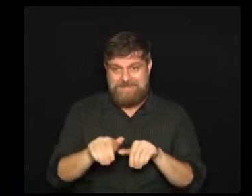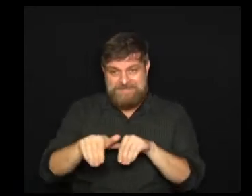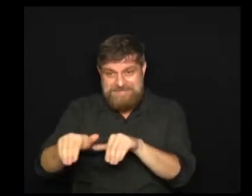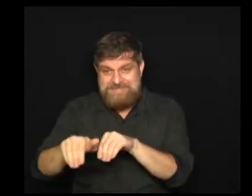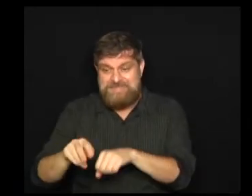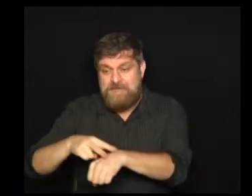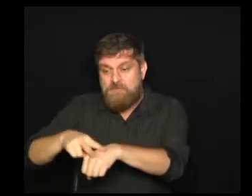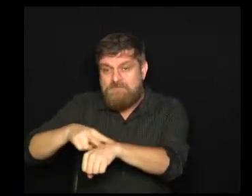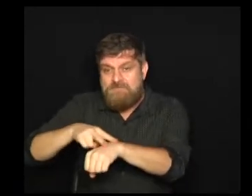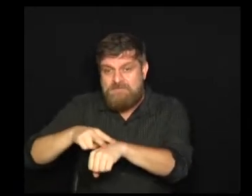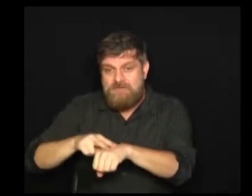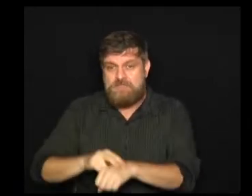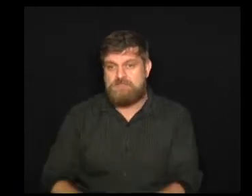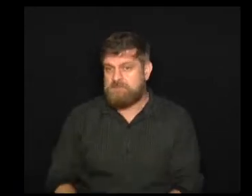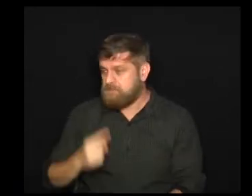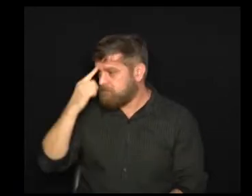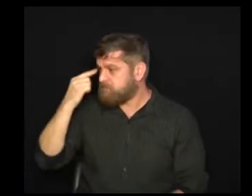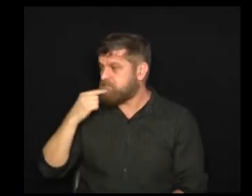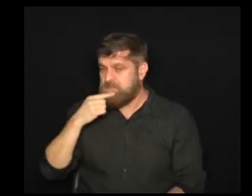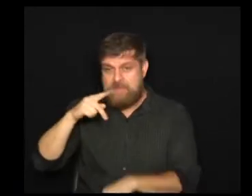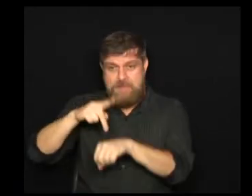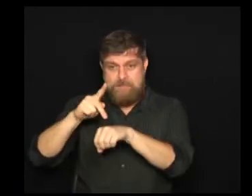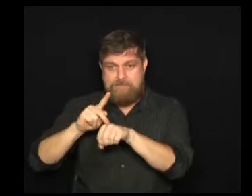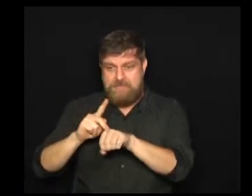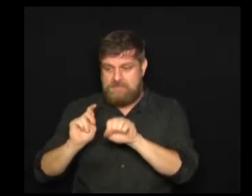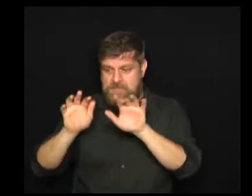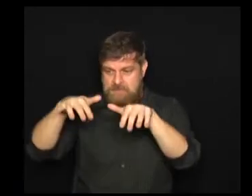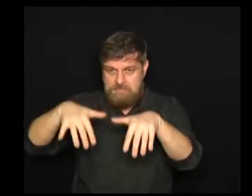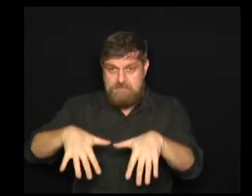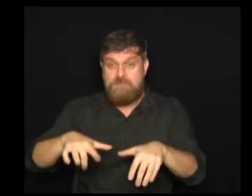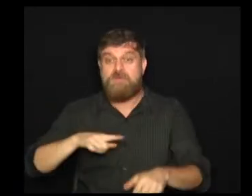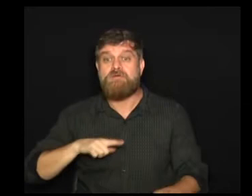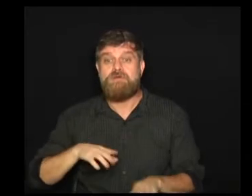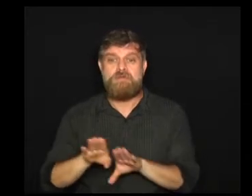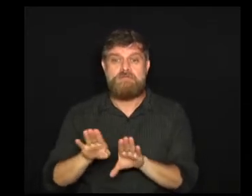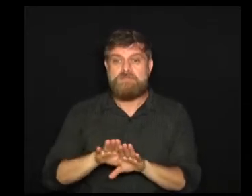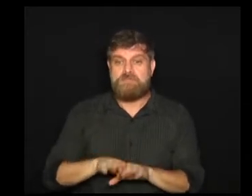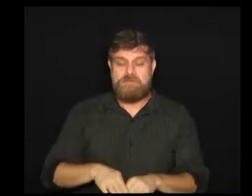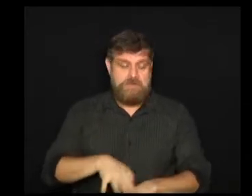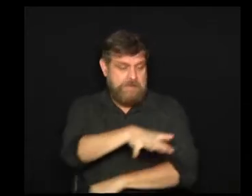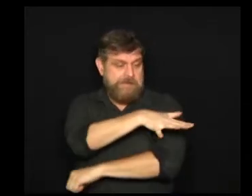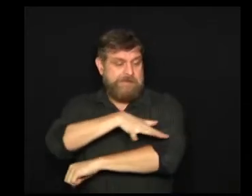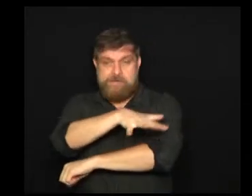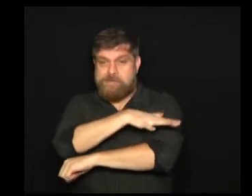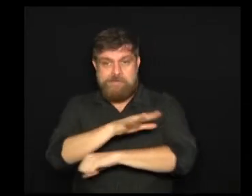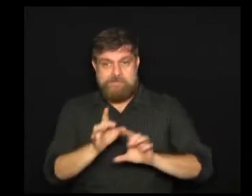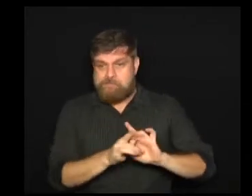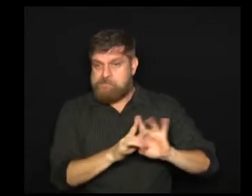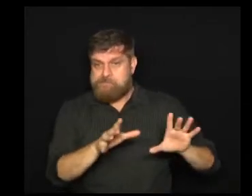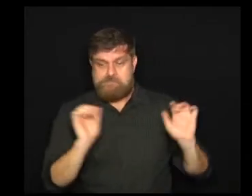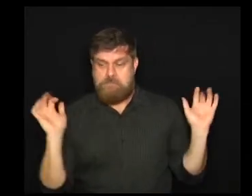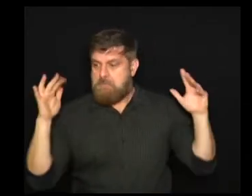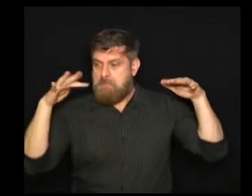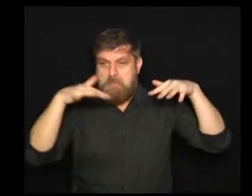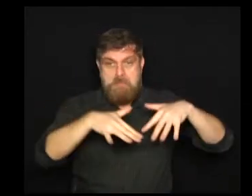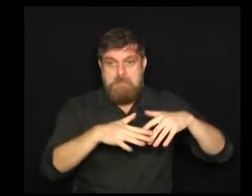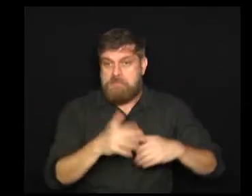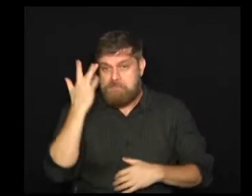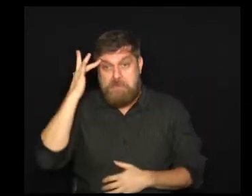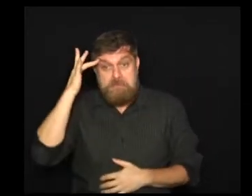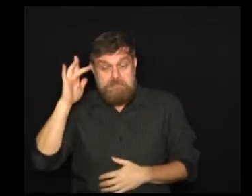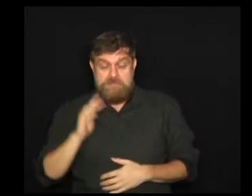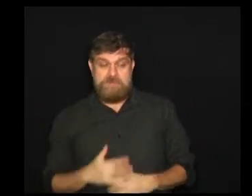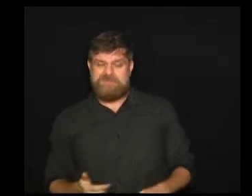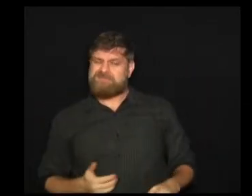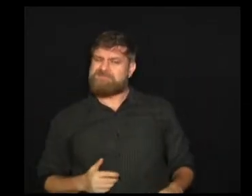Pedreira, apresentação que foi feita em parques abertos, nós não conseguimos mensurar. Então, vamos chutar aí que,